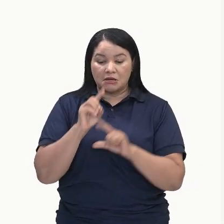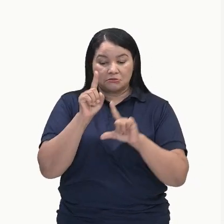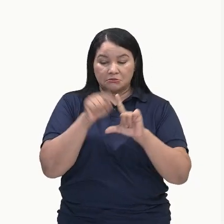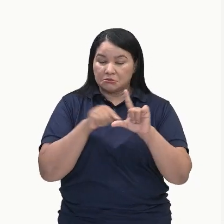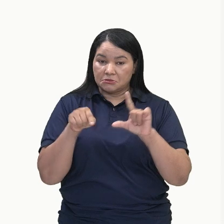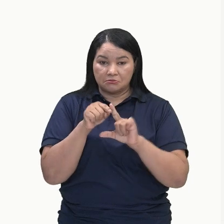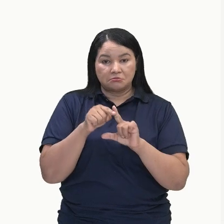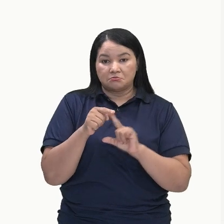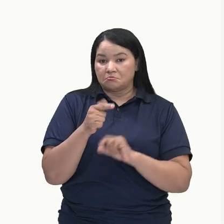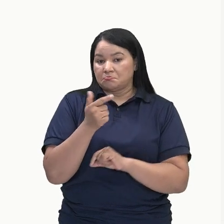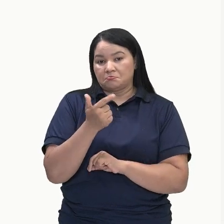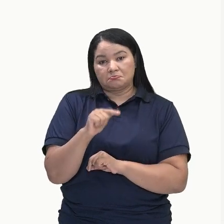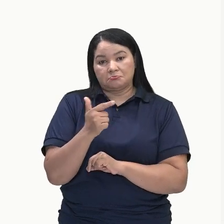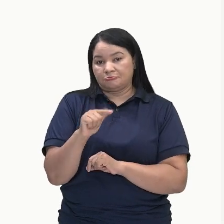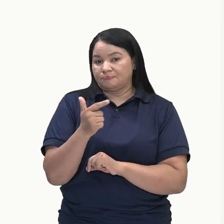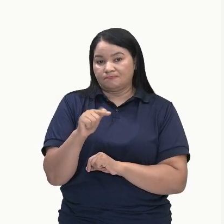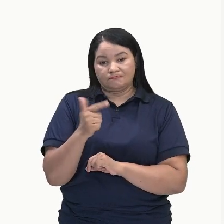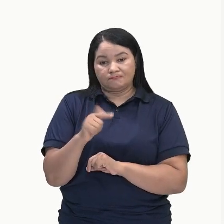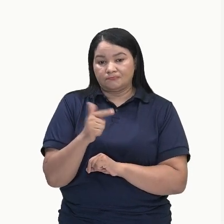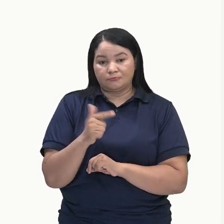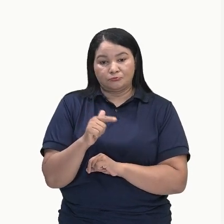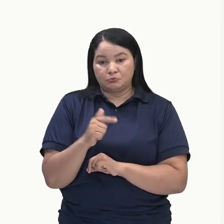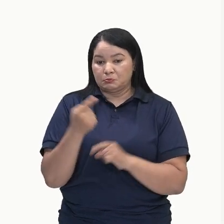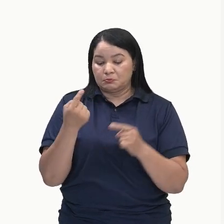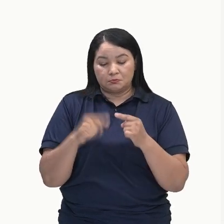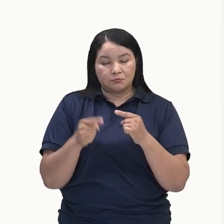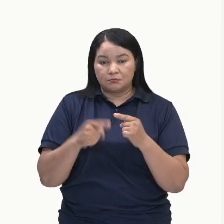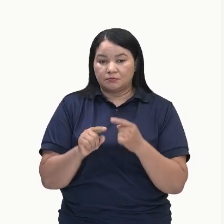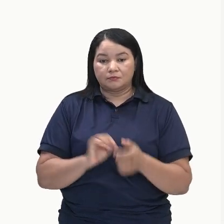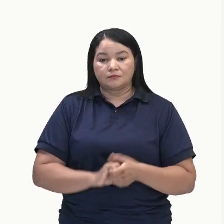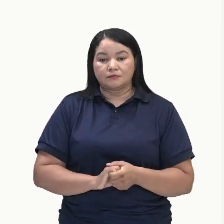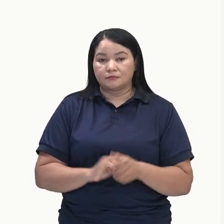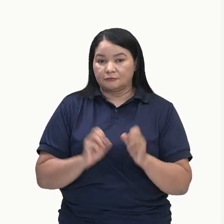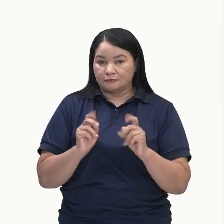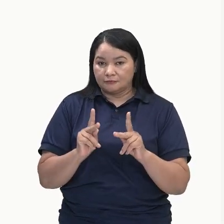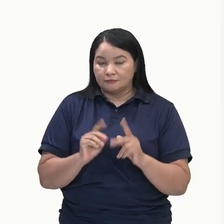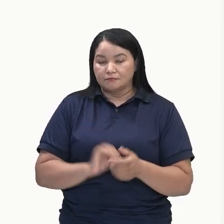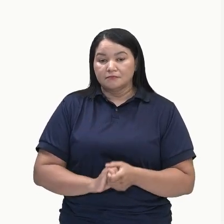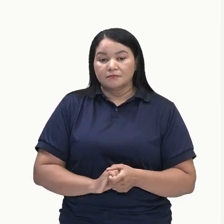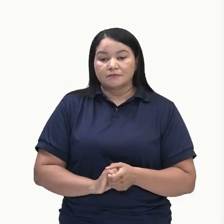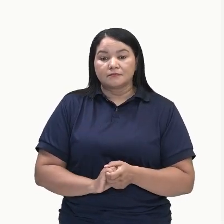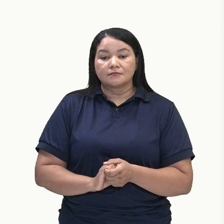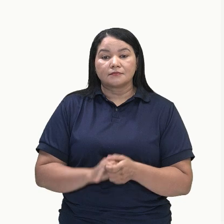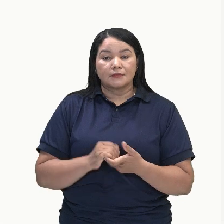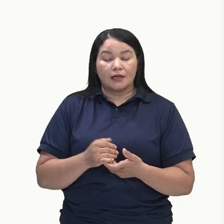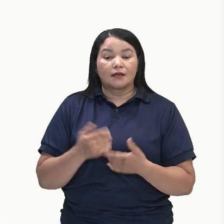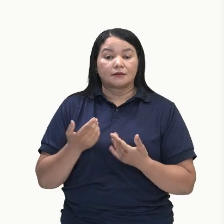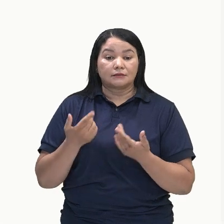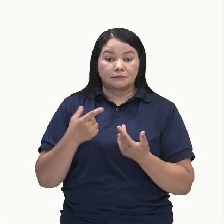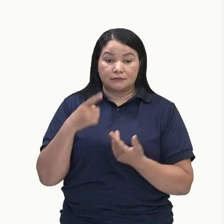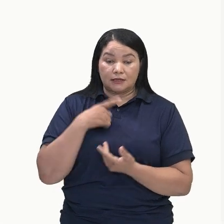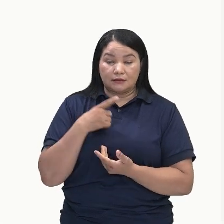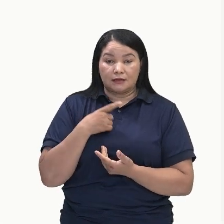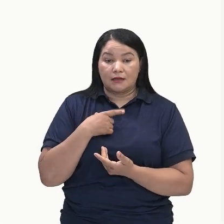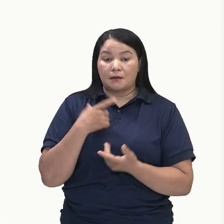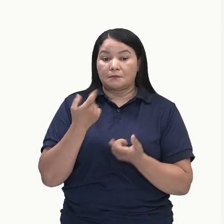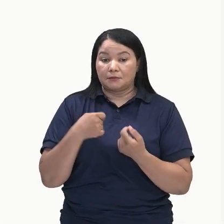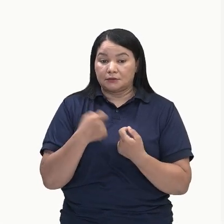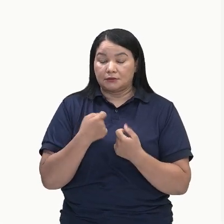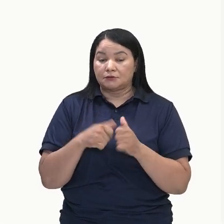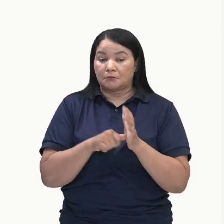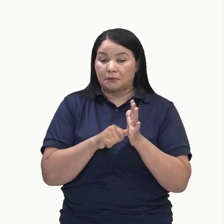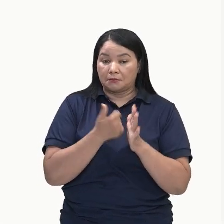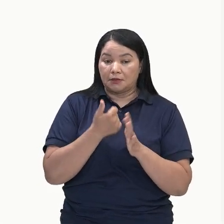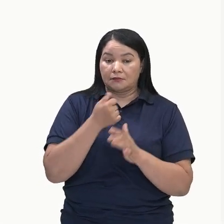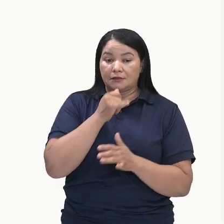teríamos aqui um triângulo. Tudo bem? Para nós termos um triângulo, nós vamos voltar aqui no primeiro